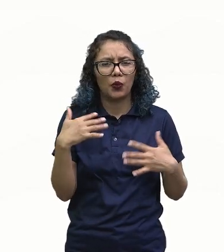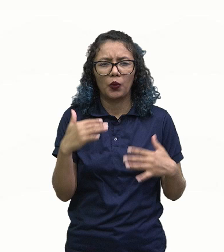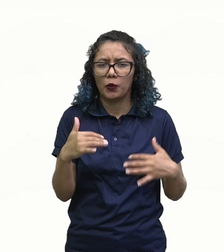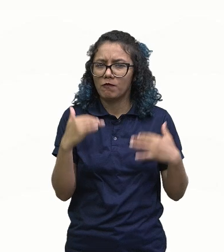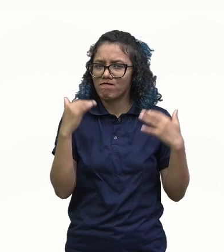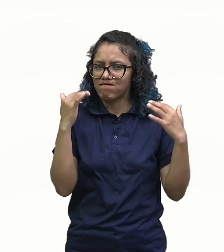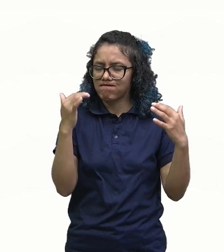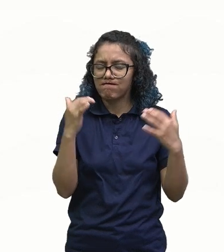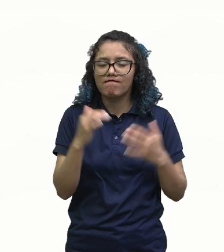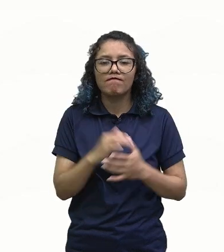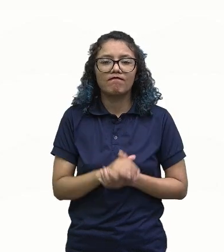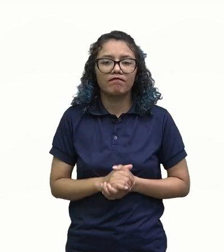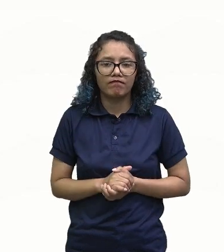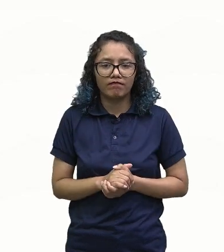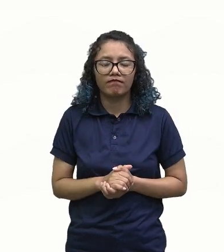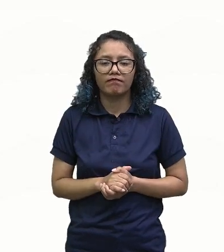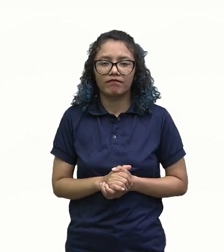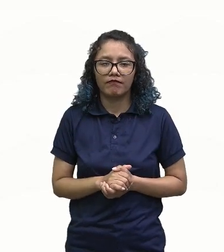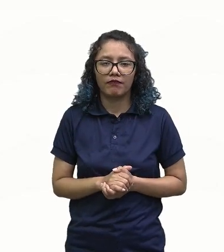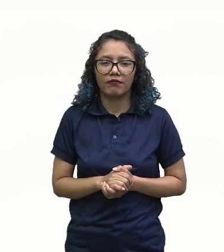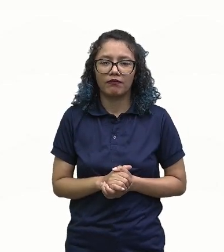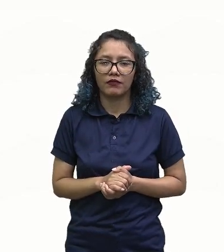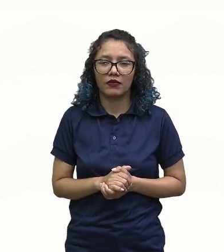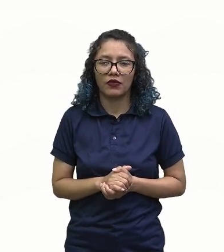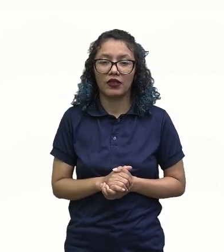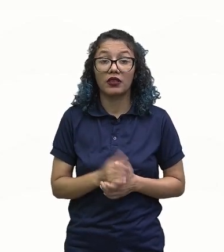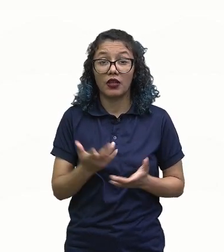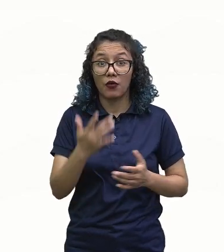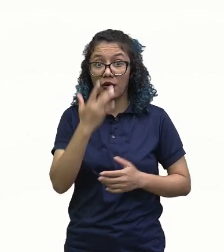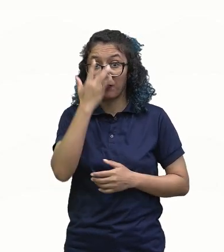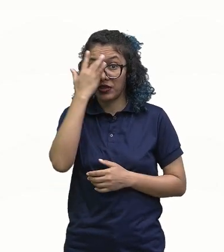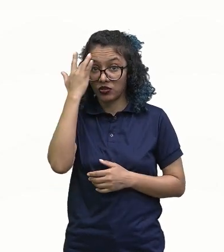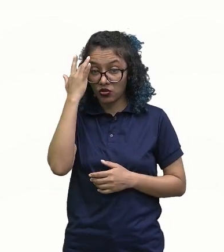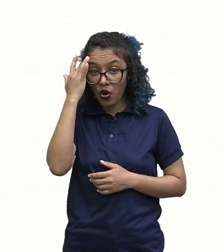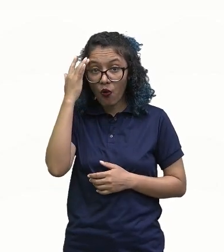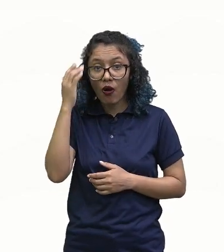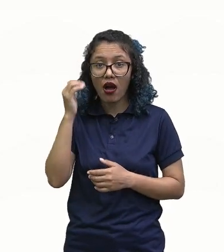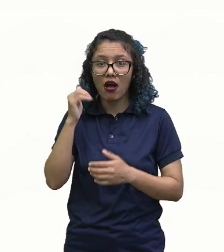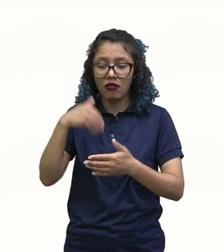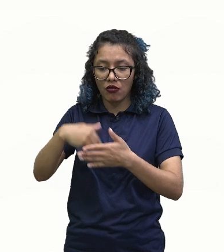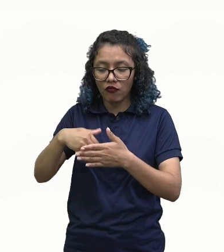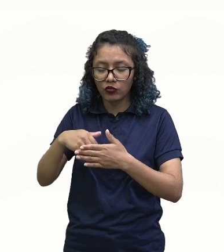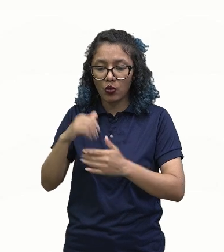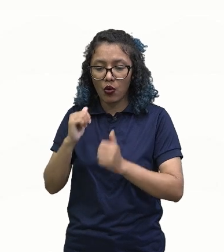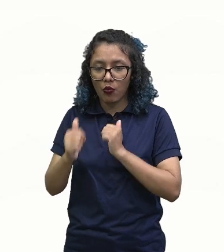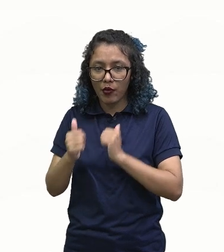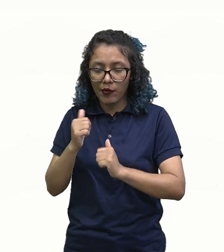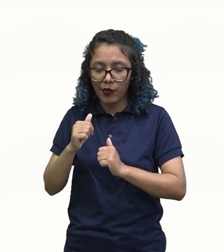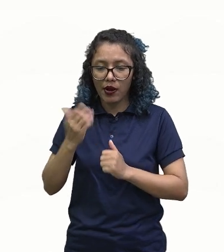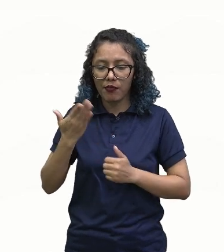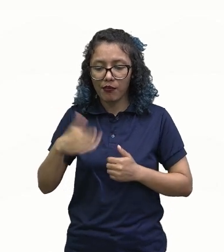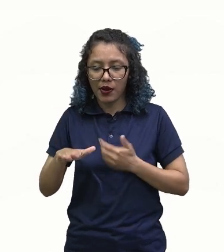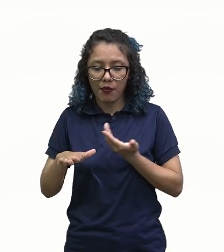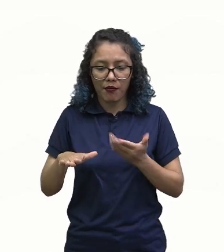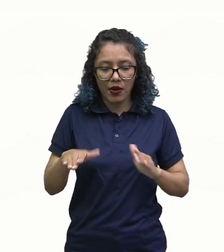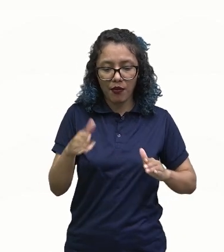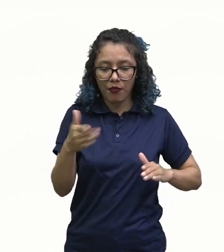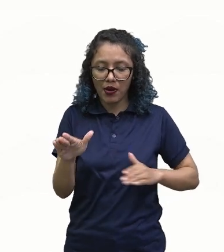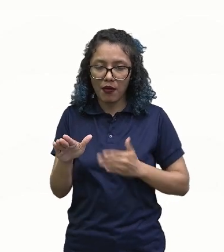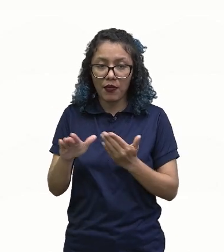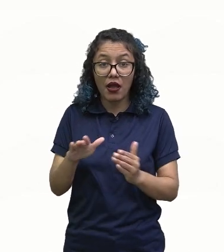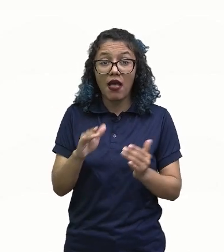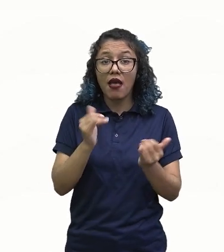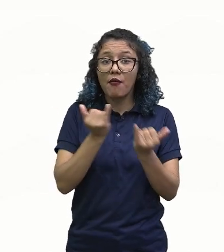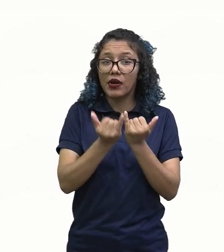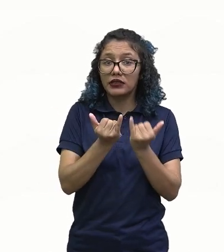Então, o jogador lá do campo, que utiliza, né, a maneira, o modo como